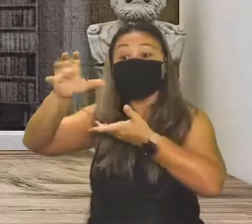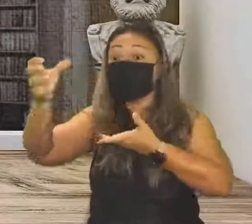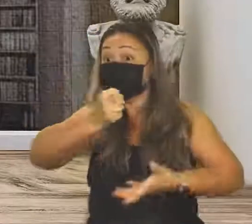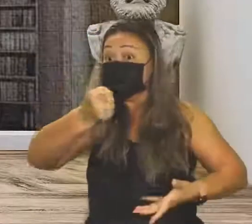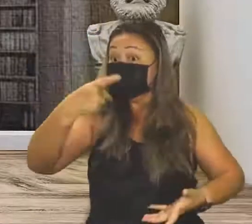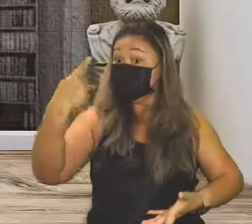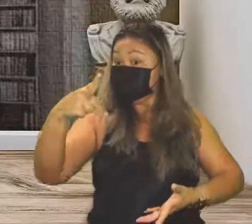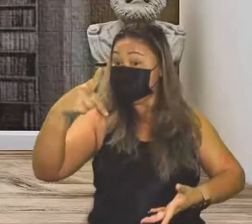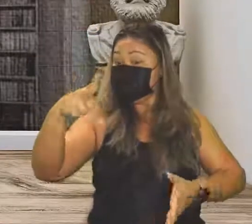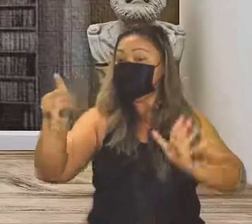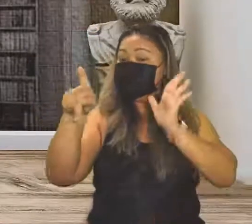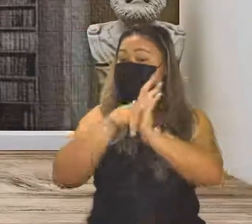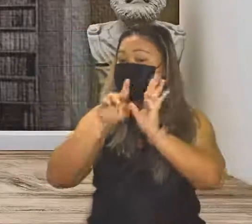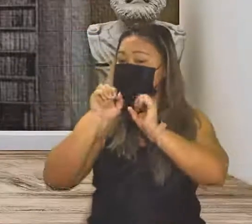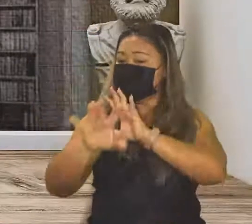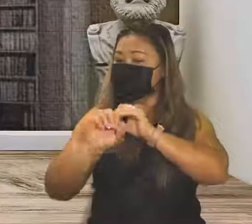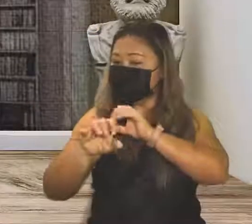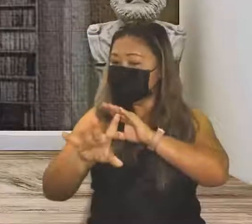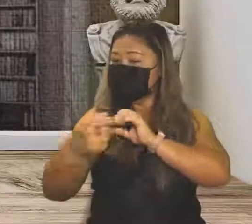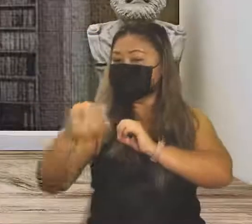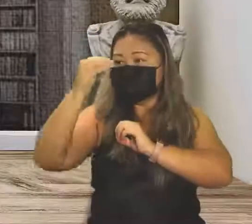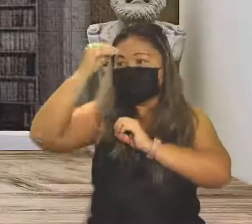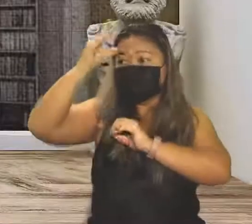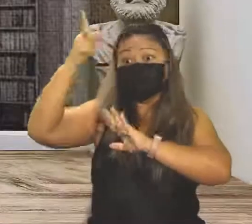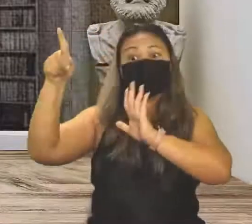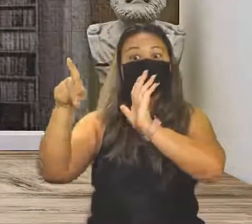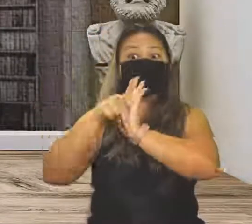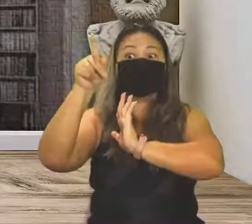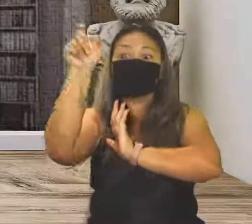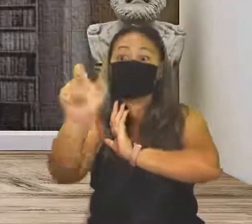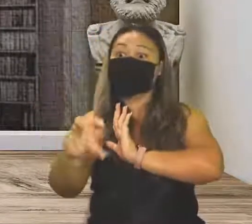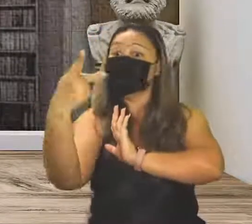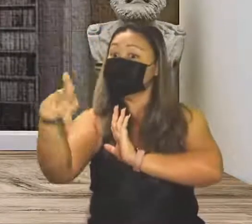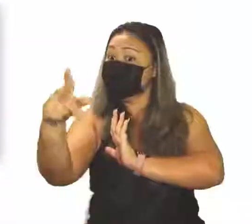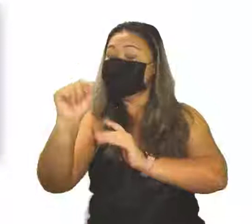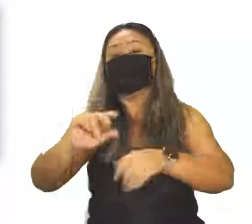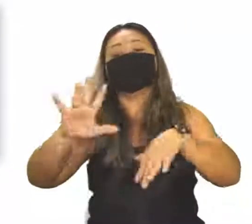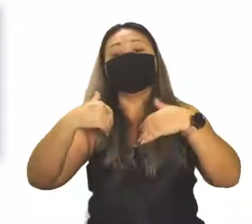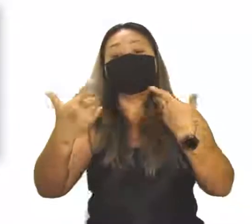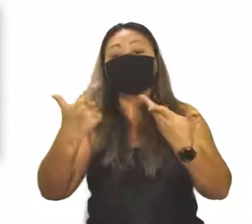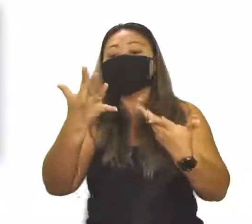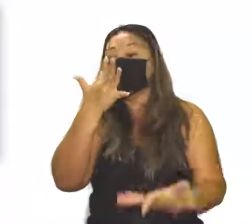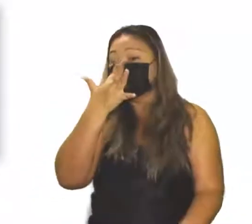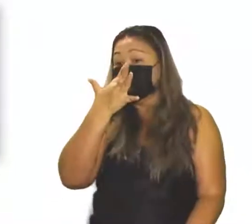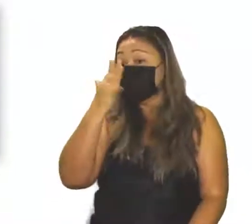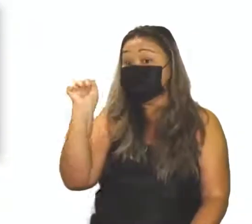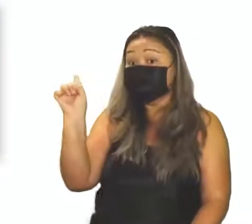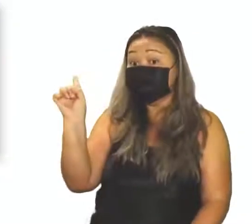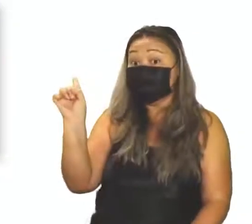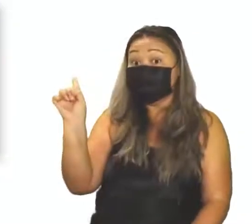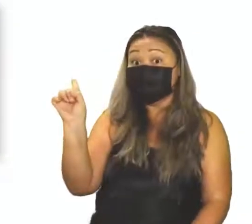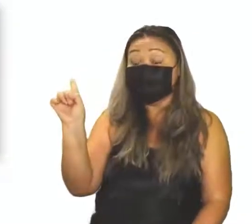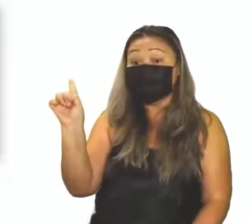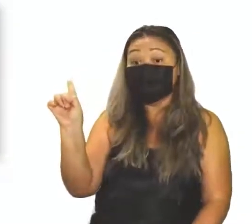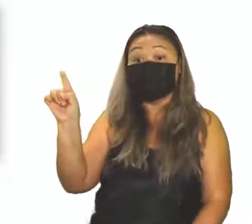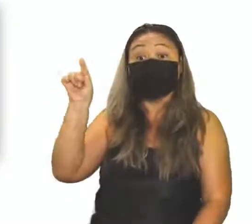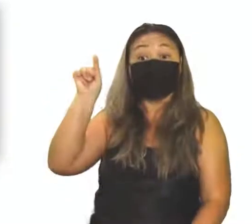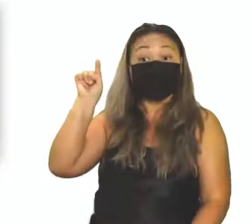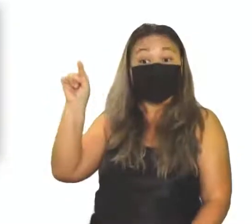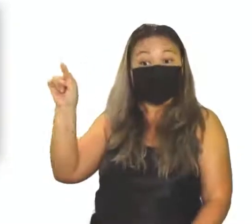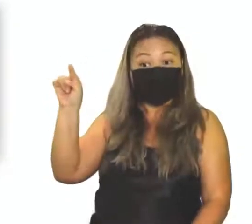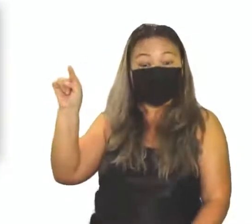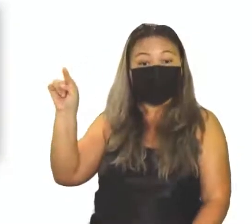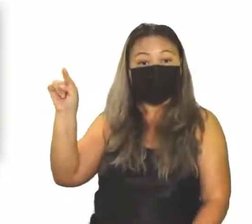você. A educação, o conhecimento. Muito legal isso, né? Então vamos lá apreciar mais, olha aí, ó. Aqui nós